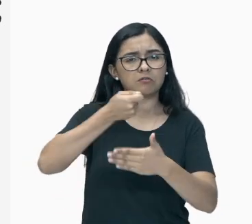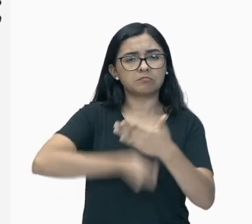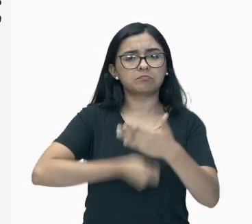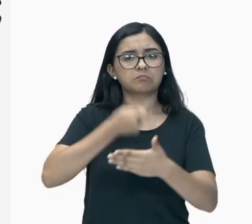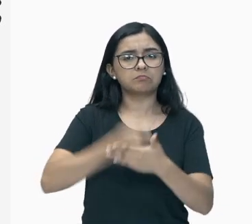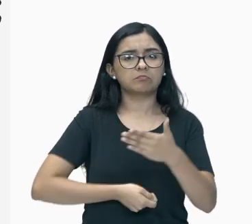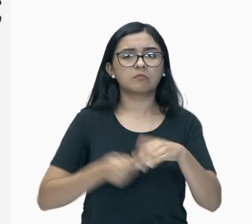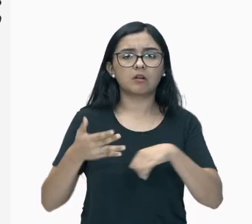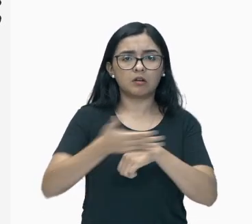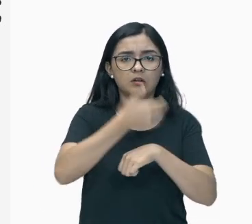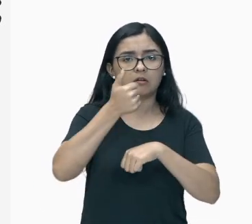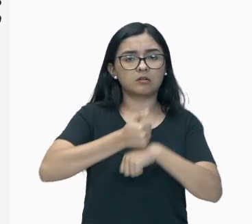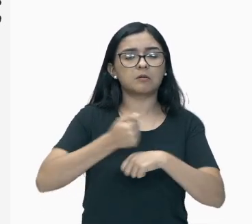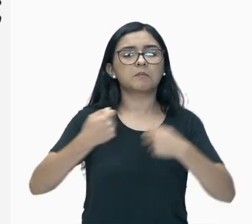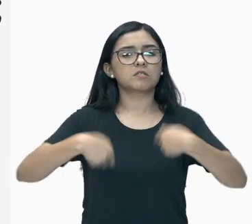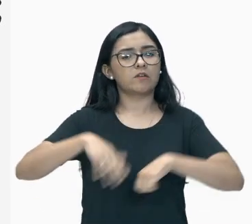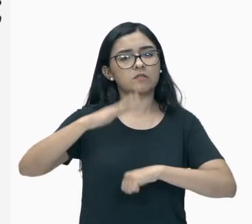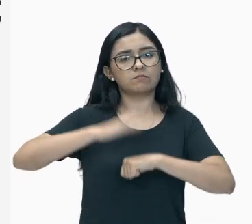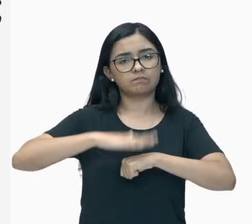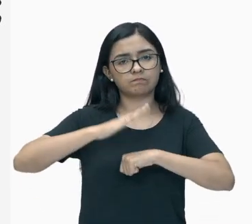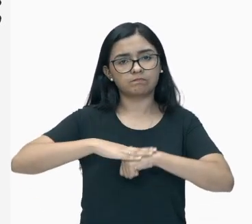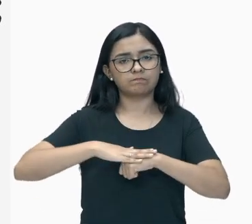ser autônomas, né?